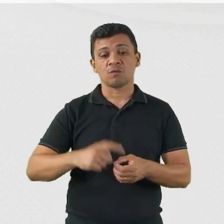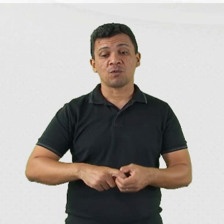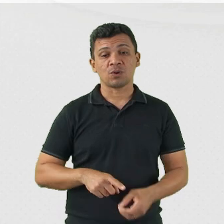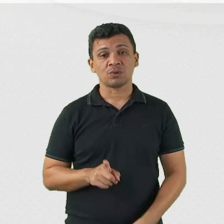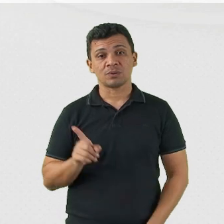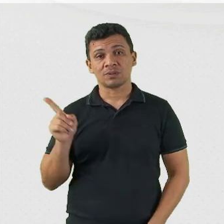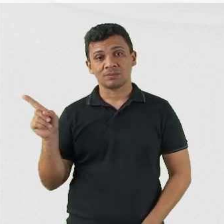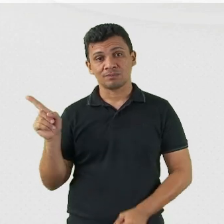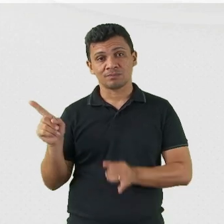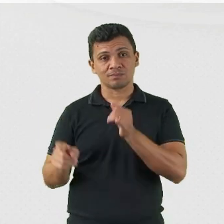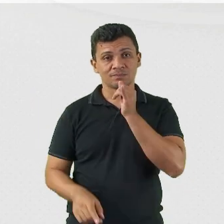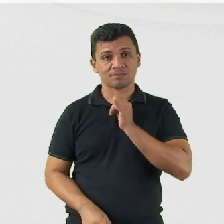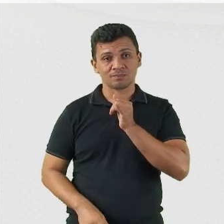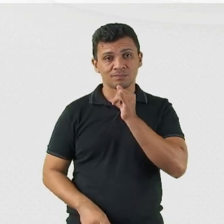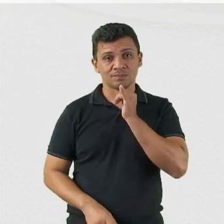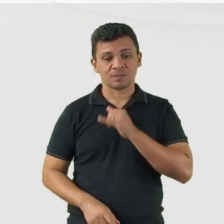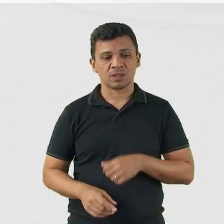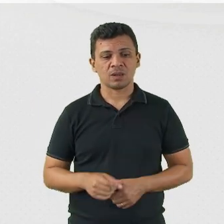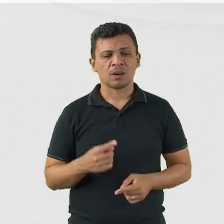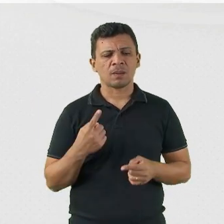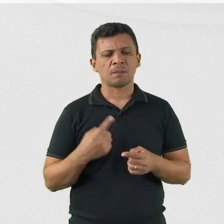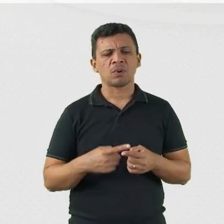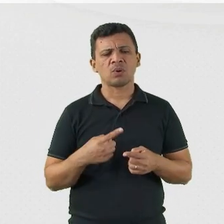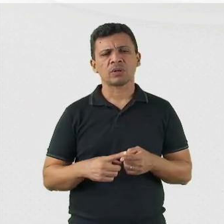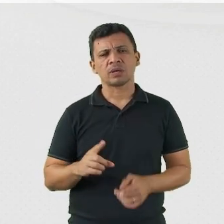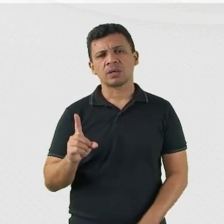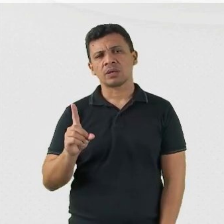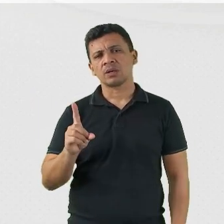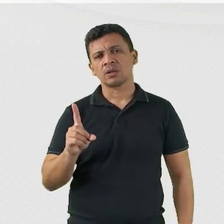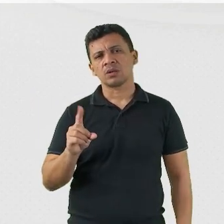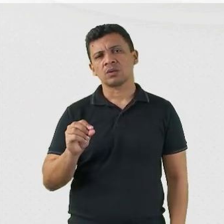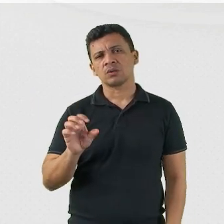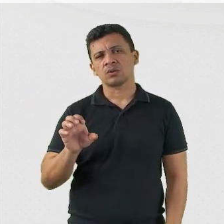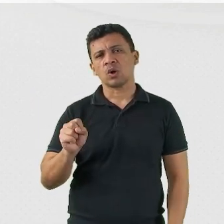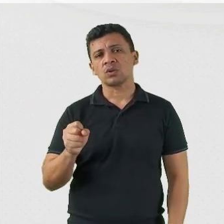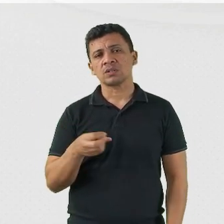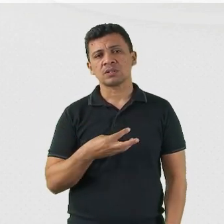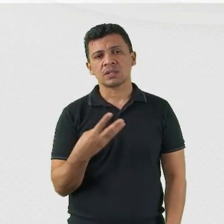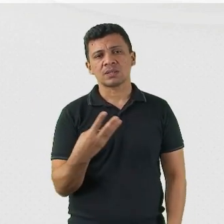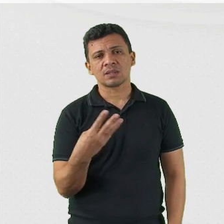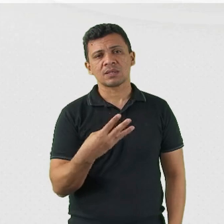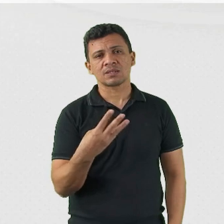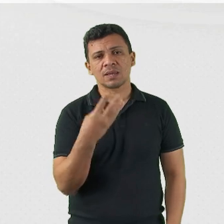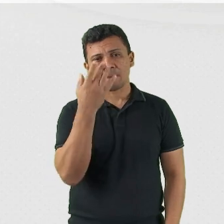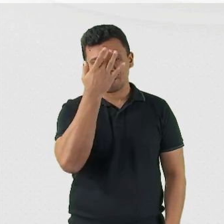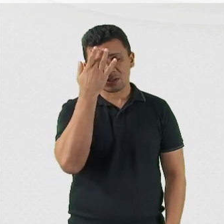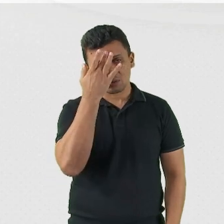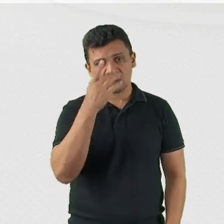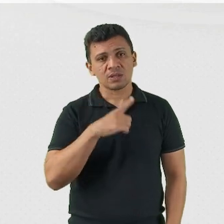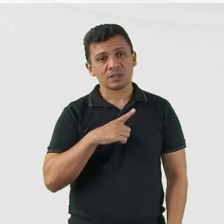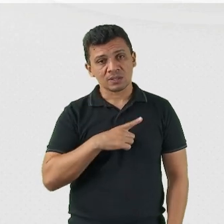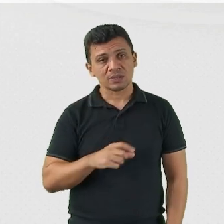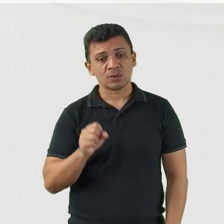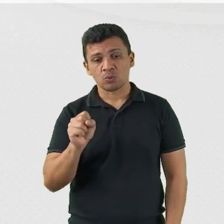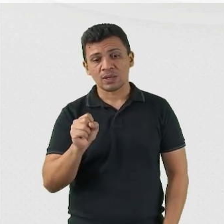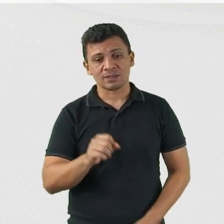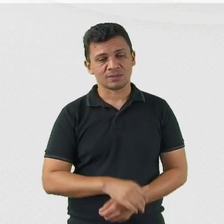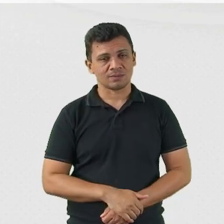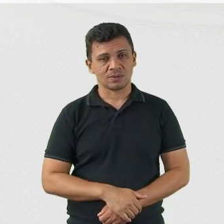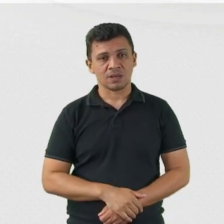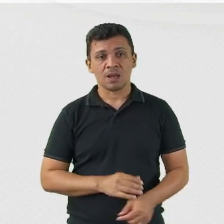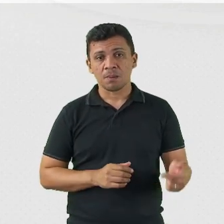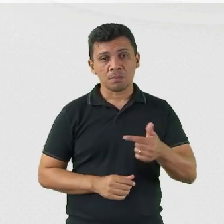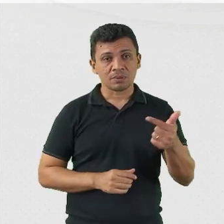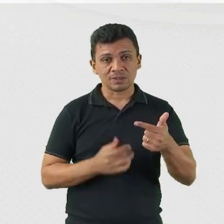esse exemplo, e por que que o does para a terceira pessoa tem o ES e por que que para a segunda é o